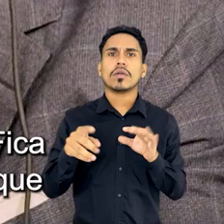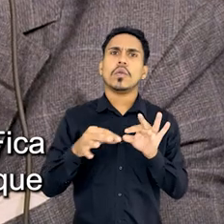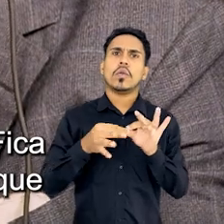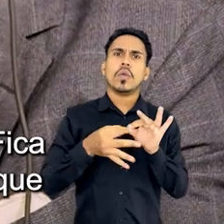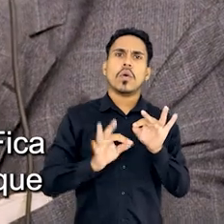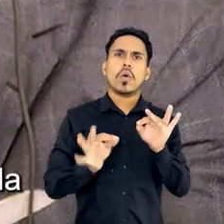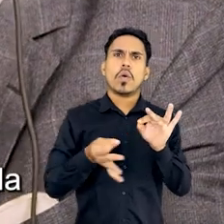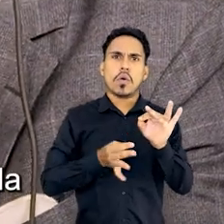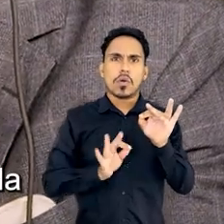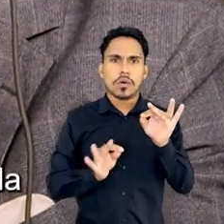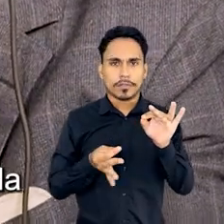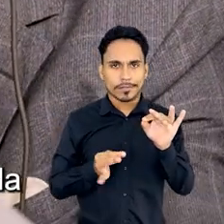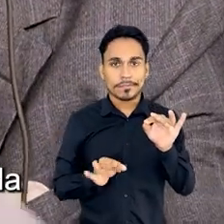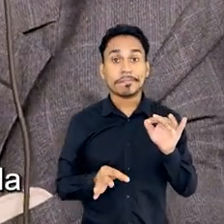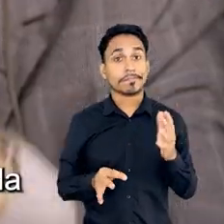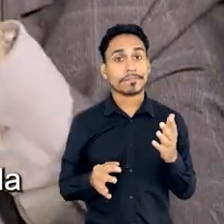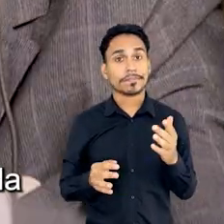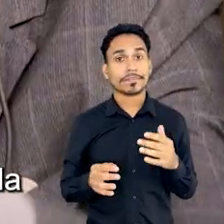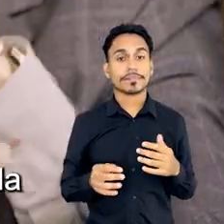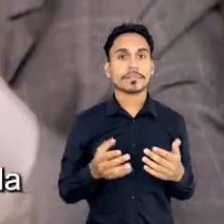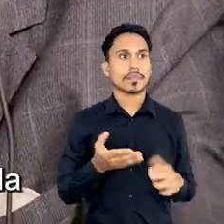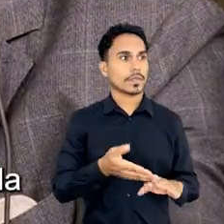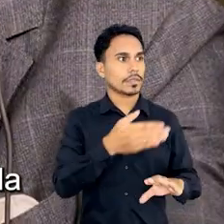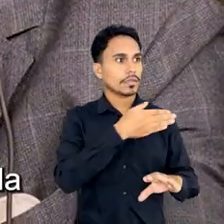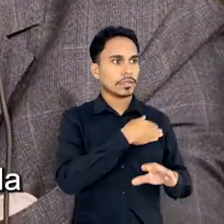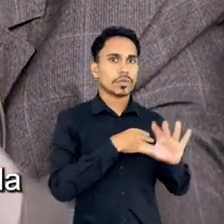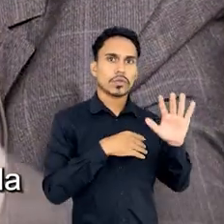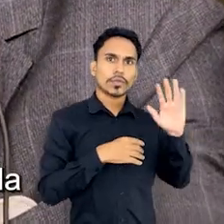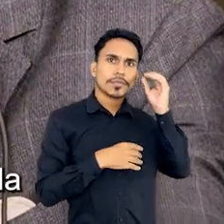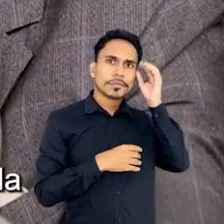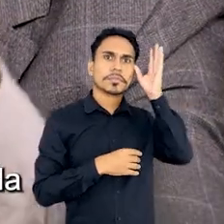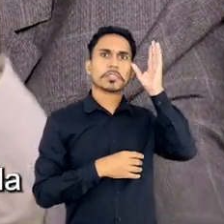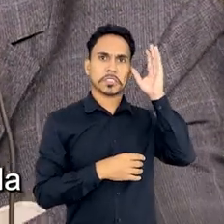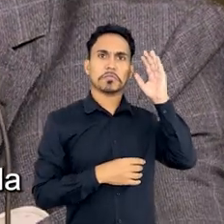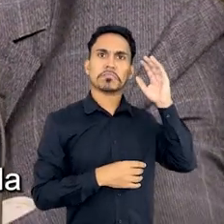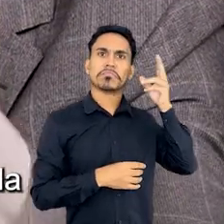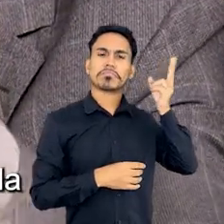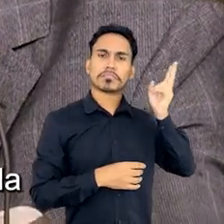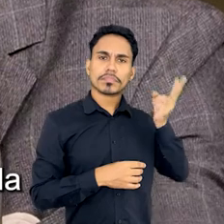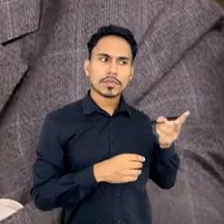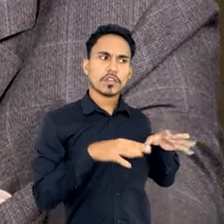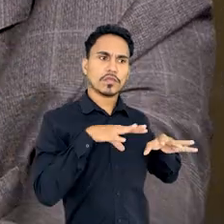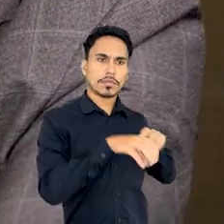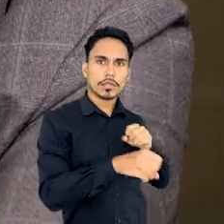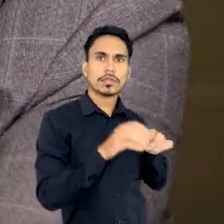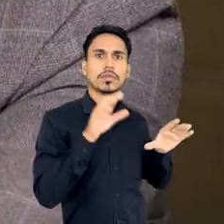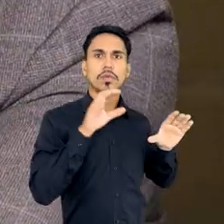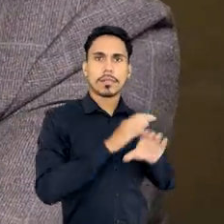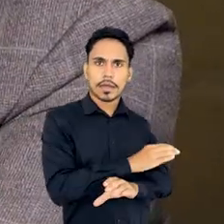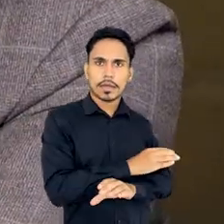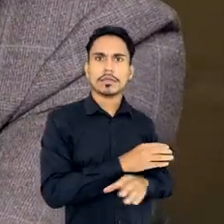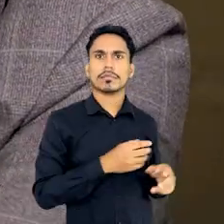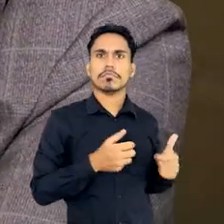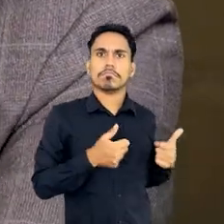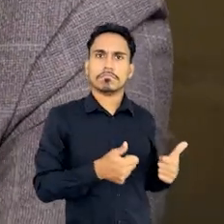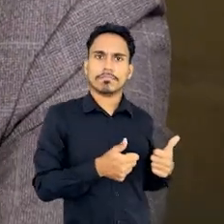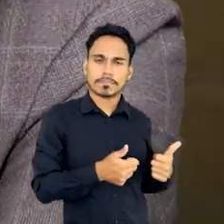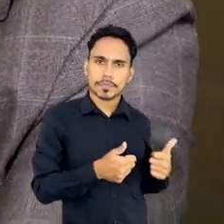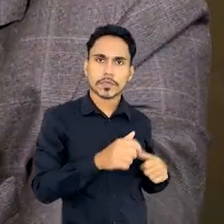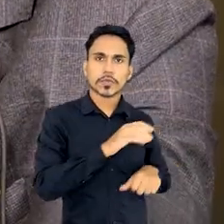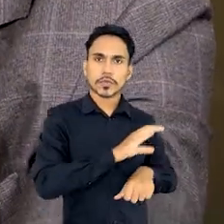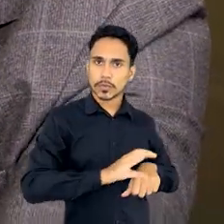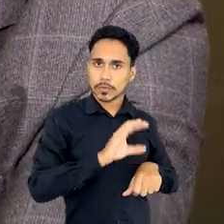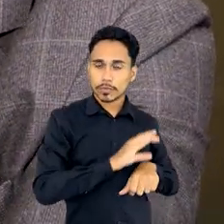sequenciado tudo o que que ele ganha tudo que ele fez é aproveitado e ele sabe que é aproveitado na Perspectiva da formação completa e plena daquele nível